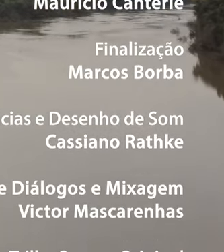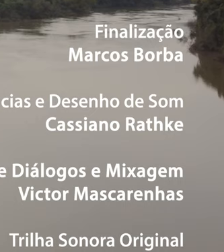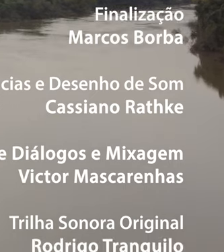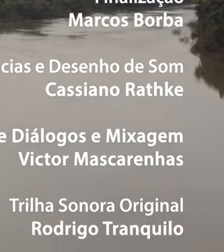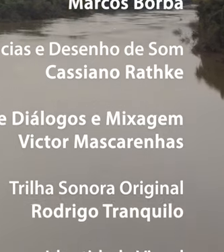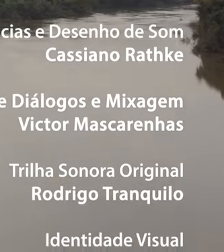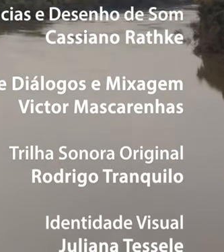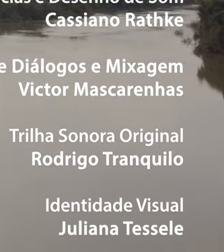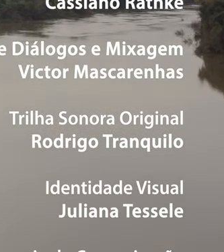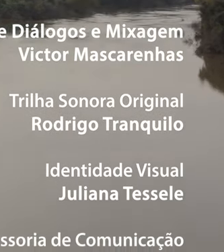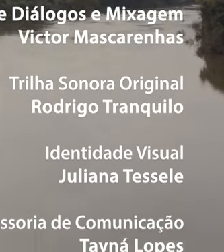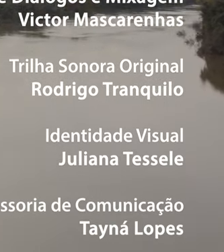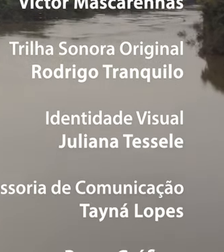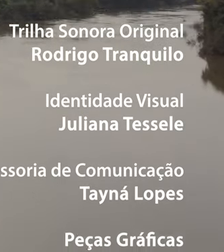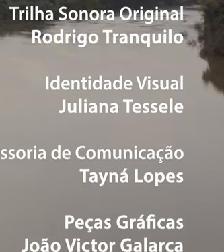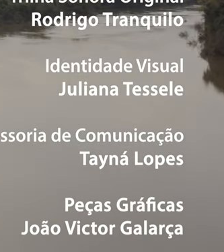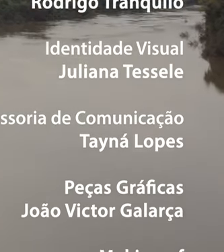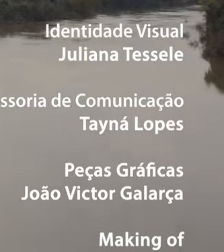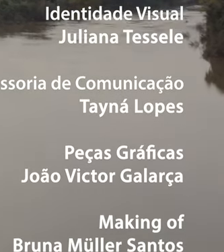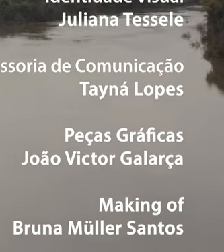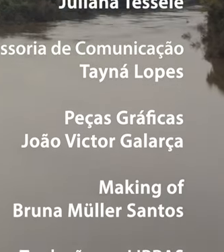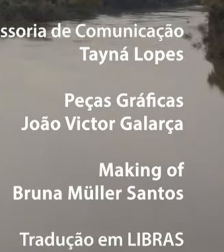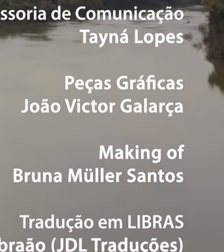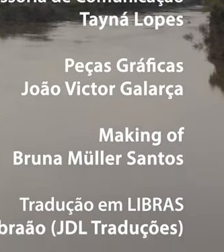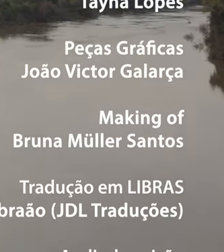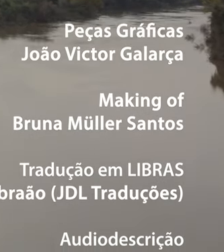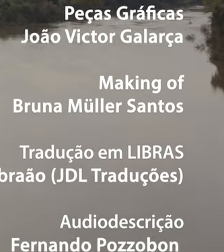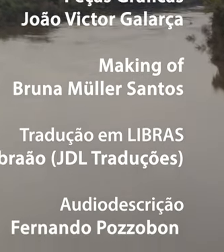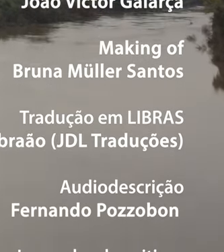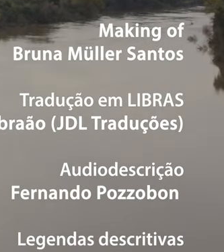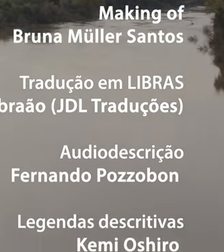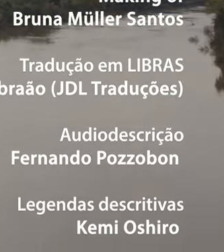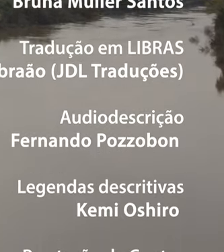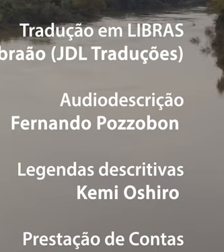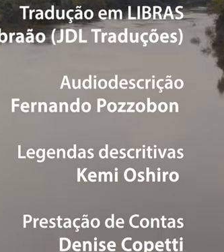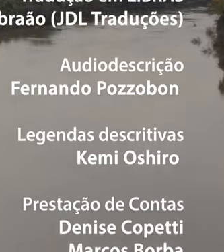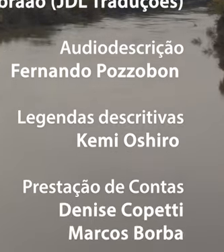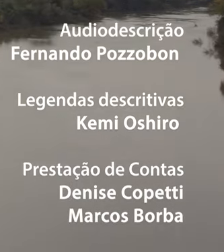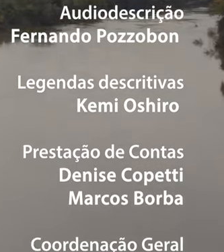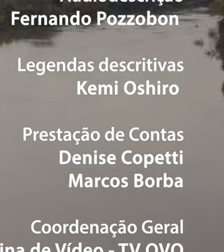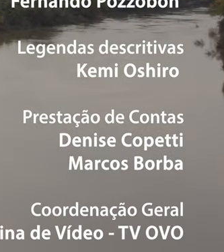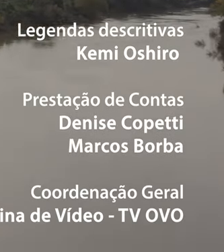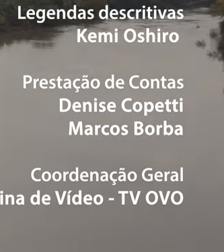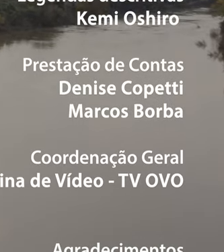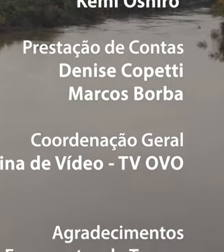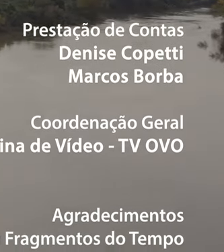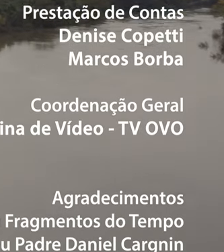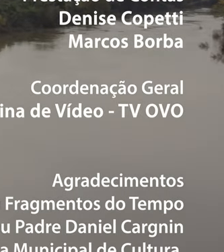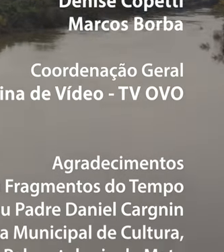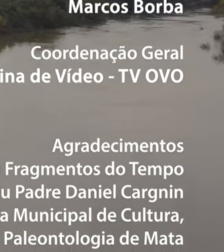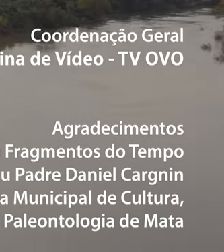além Orlando Alexsandro pedrolo edição de diálogos e mixagem Victor Mascarenhas tradição em Libras Jadson Abraão